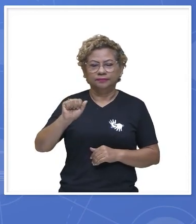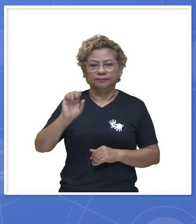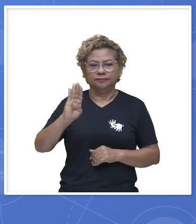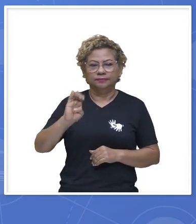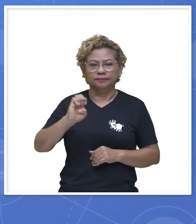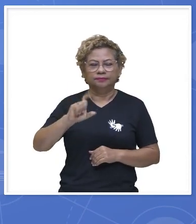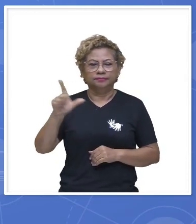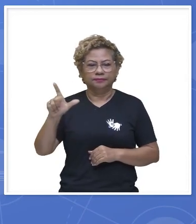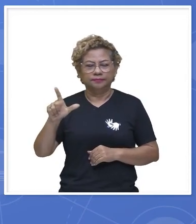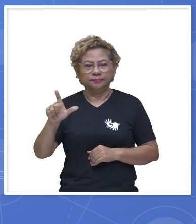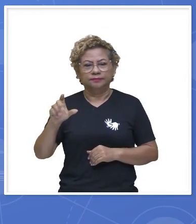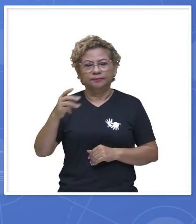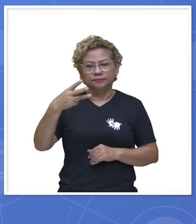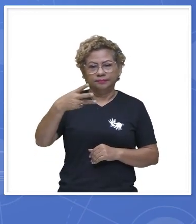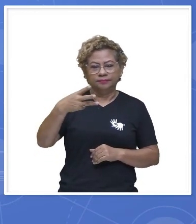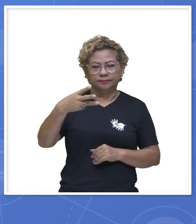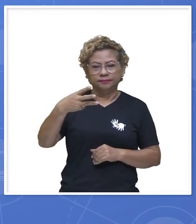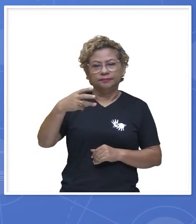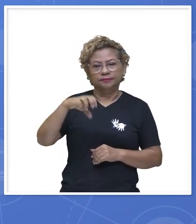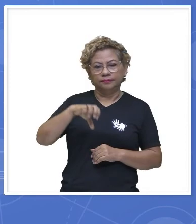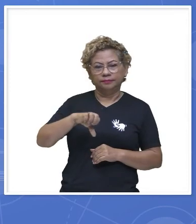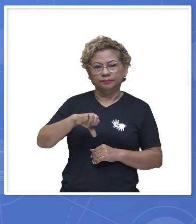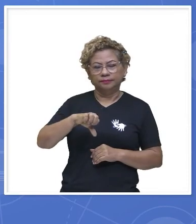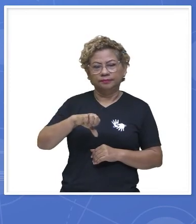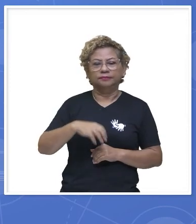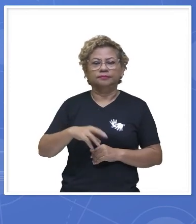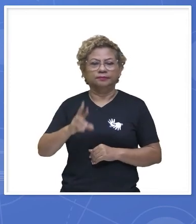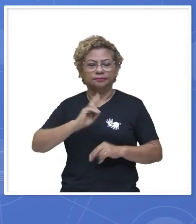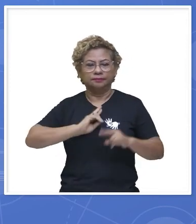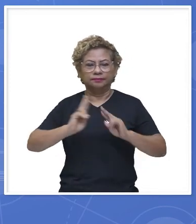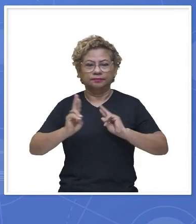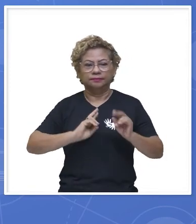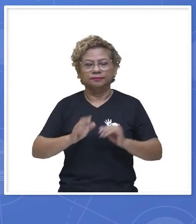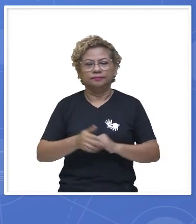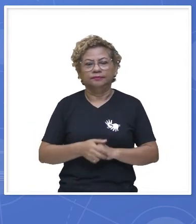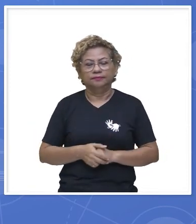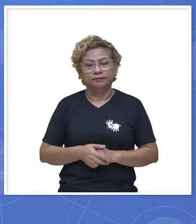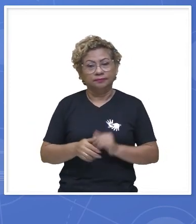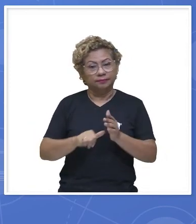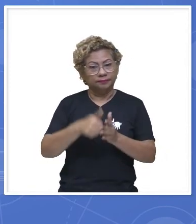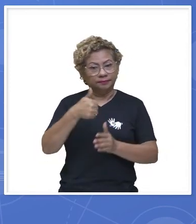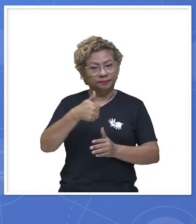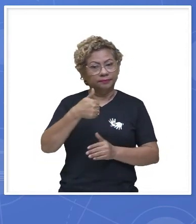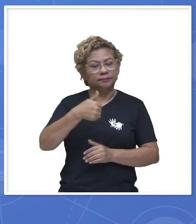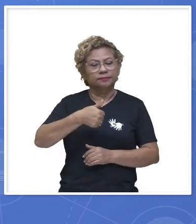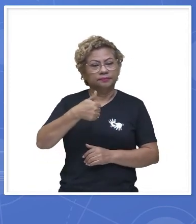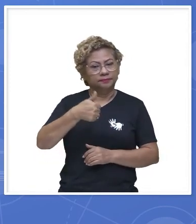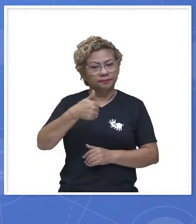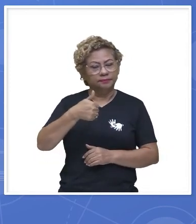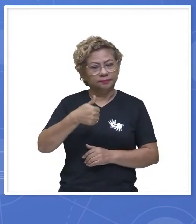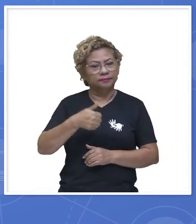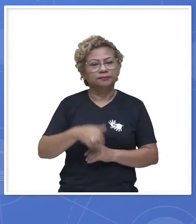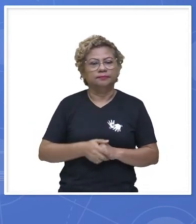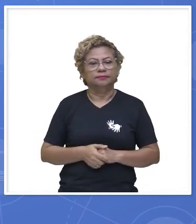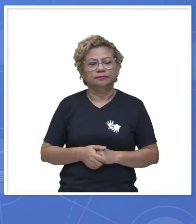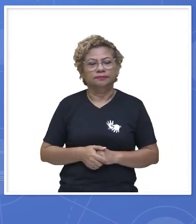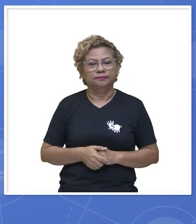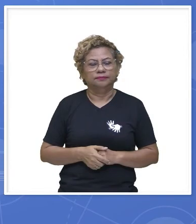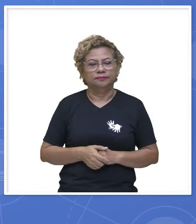Então, o número 185 ele está exatamente no meio. Então, essa vai ser a minha